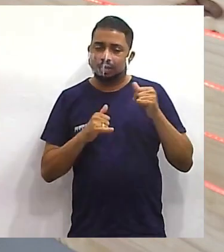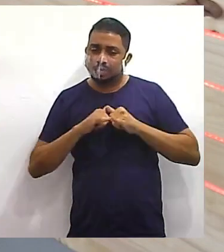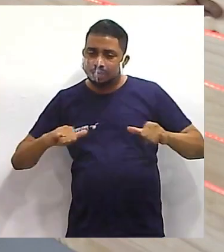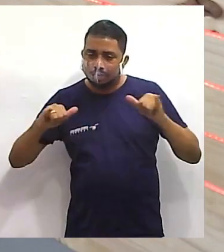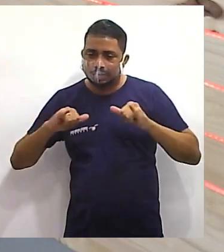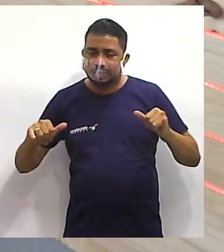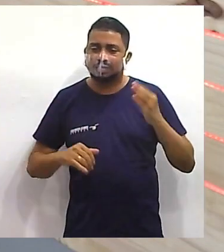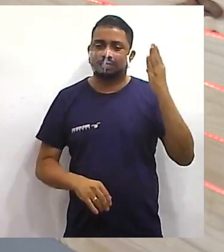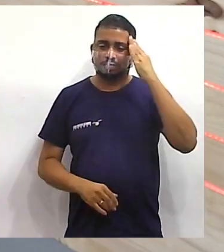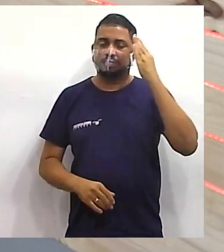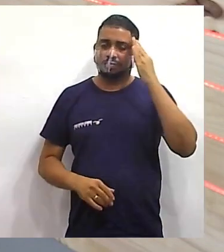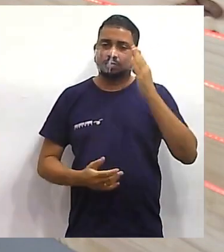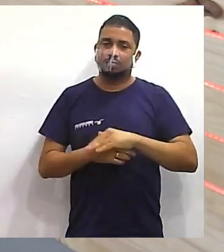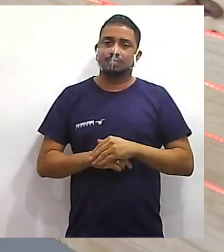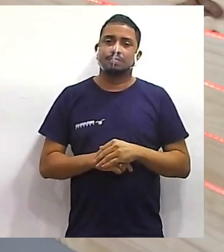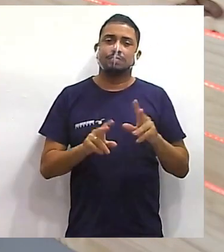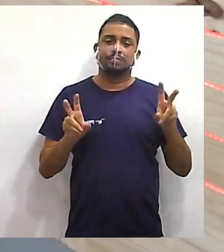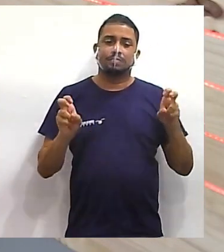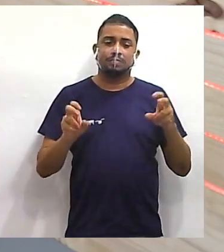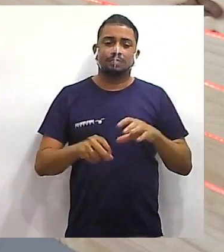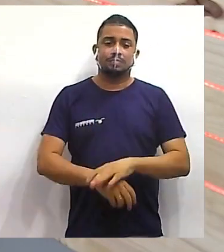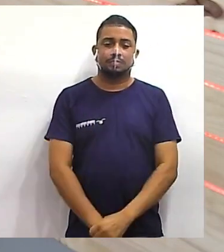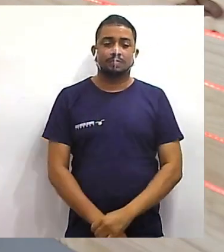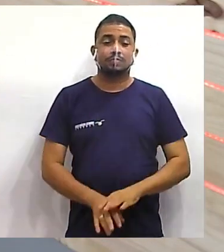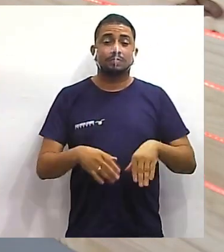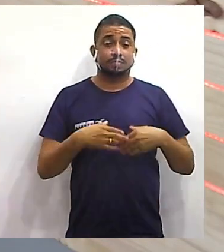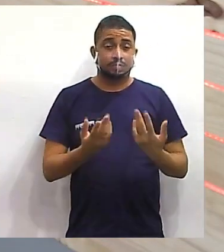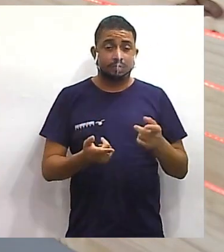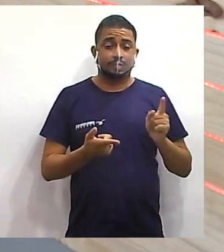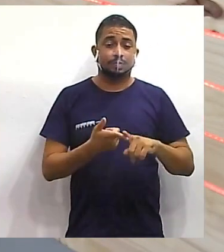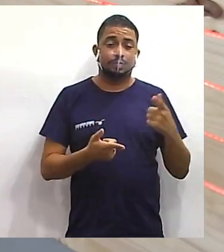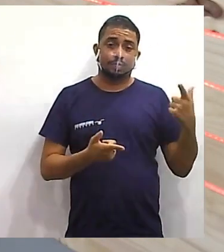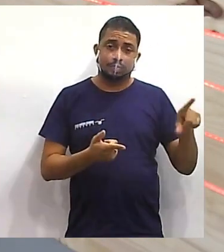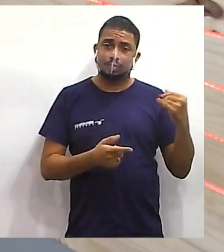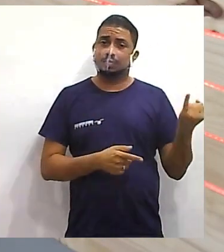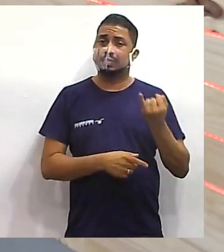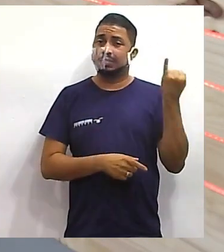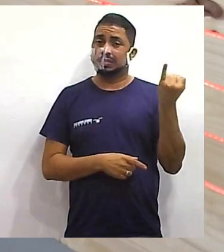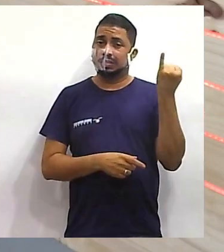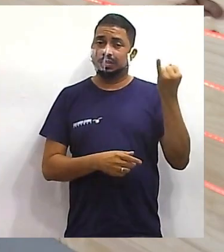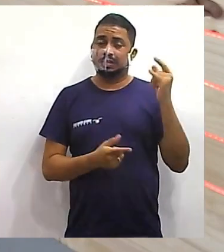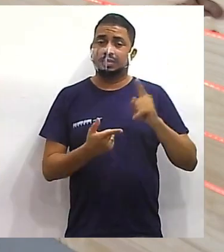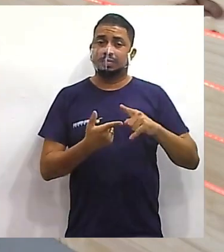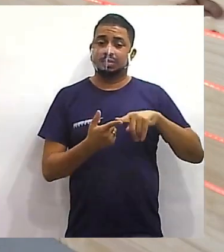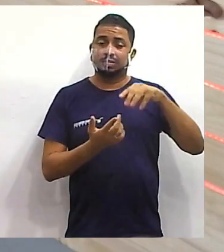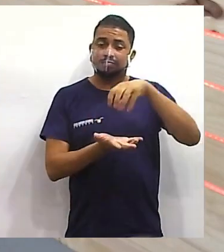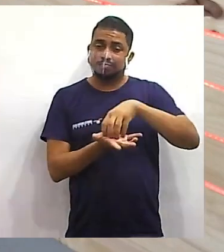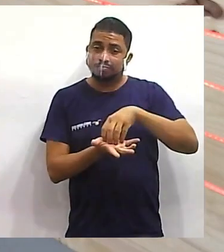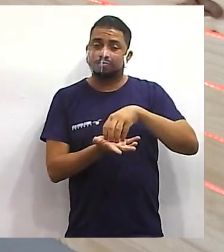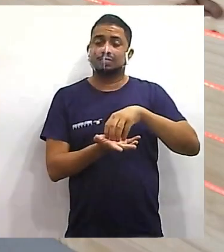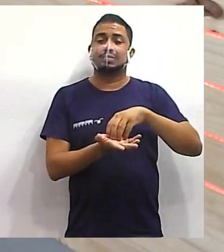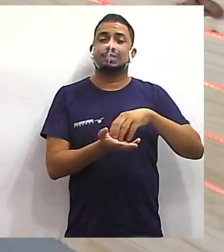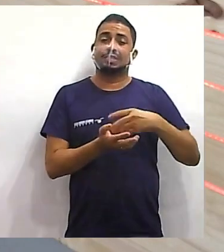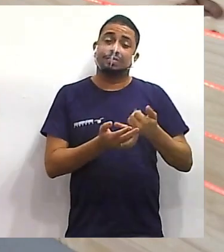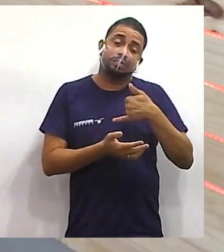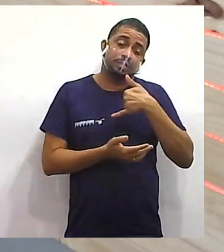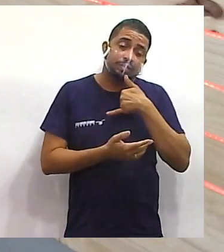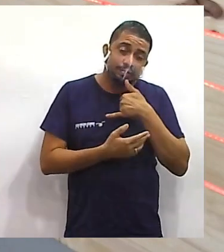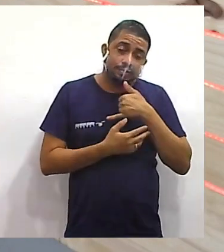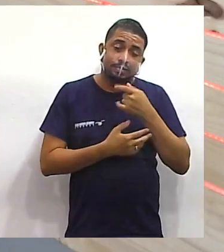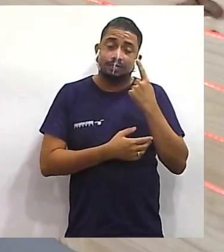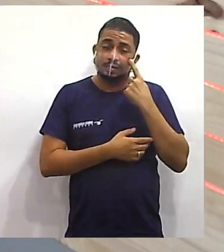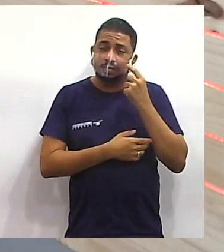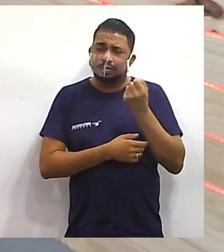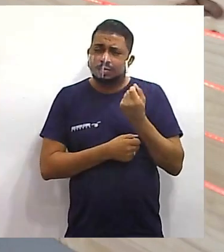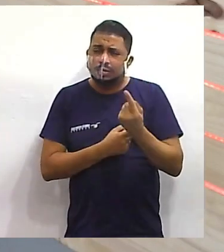desses assuntos. Exatamente. Bom, outro órgão importante e que, infelizmente, a gente vê muito pouco.